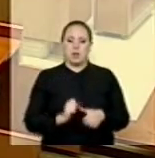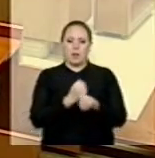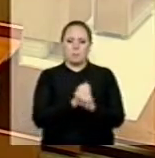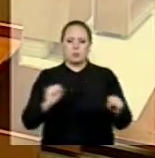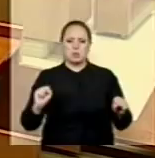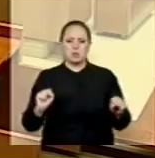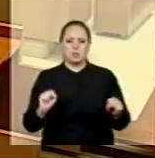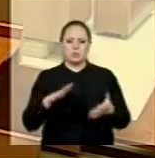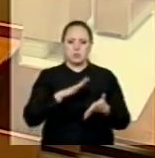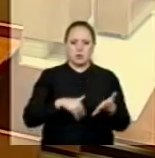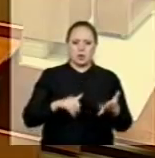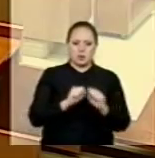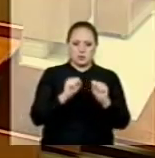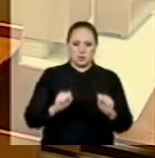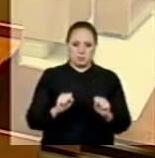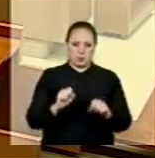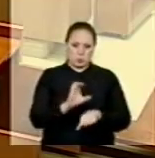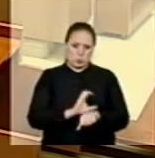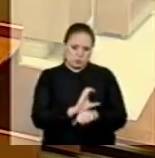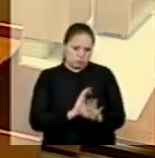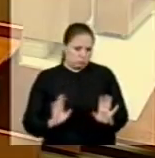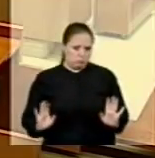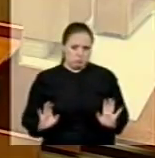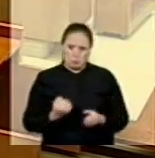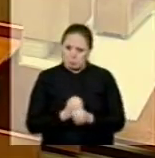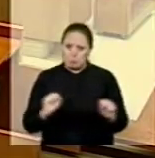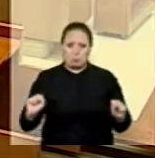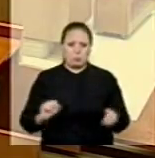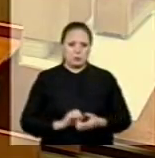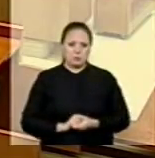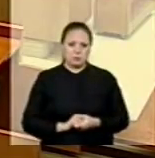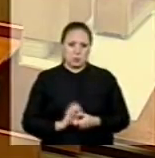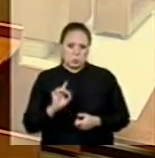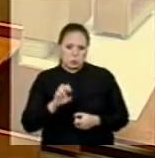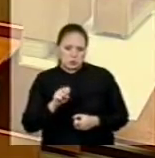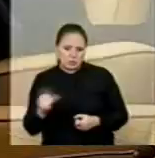constitucional, a não ser que se potencialize a caça às bruxas,